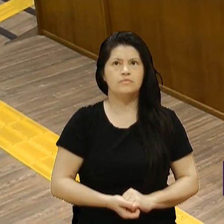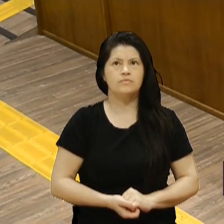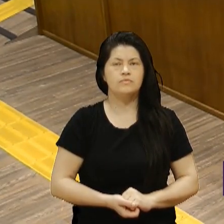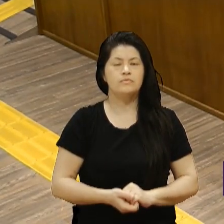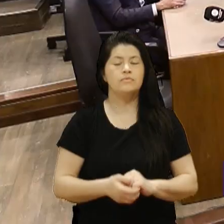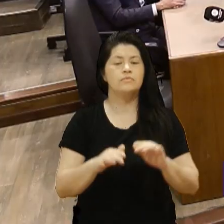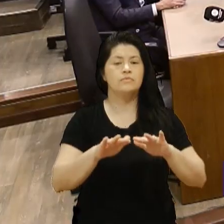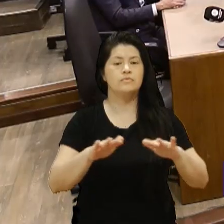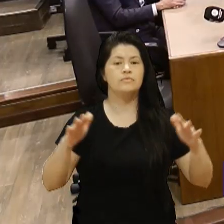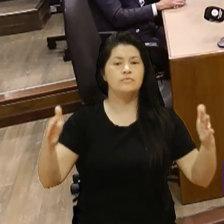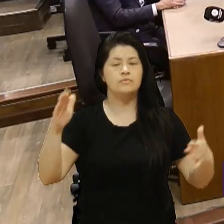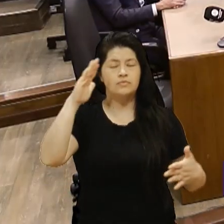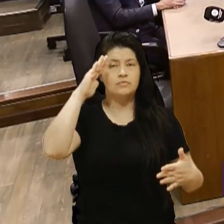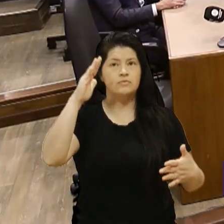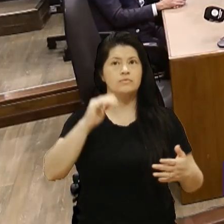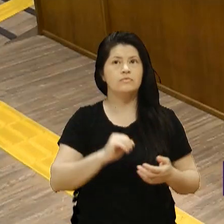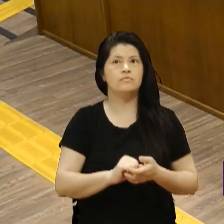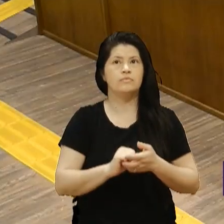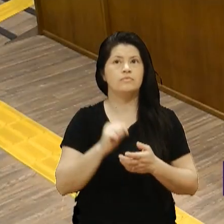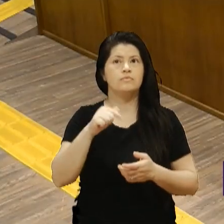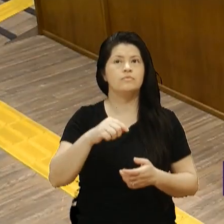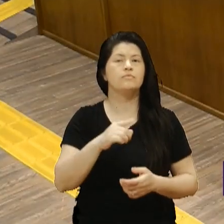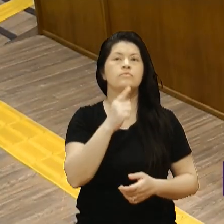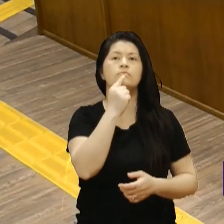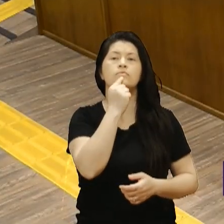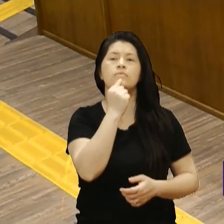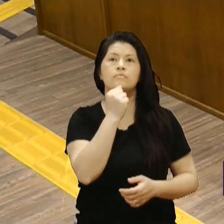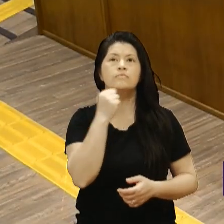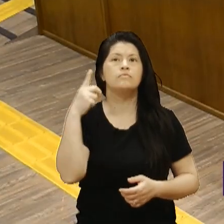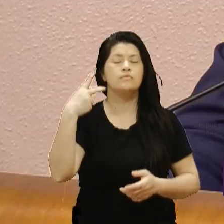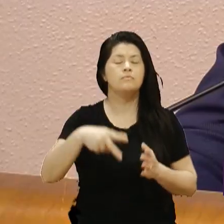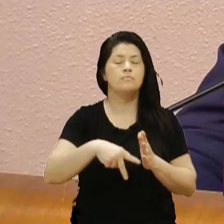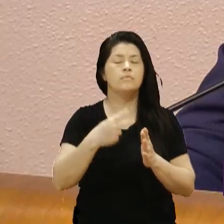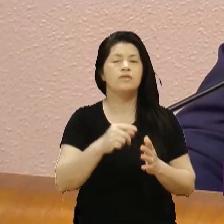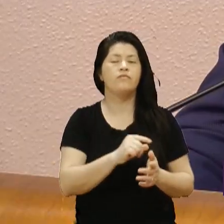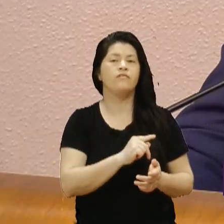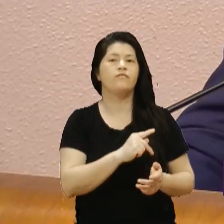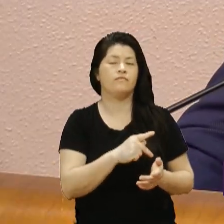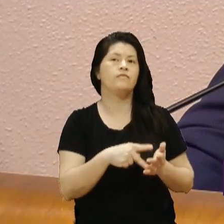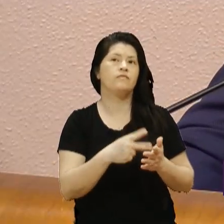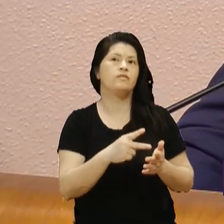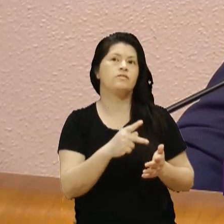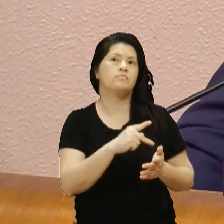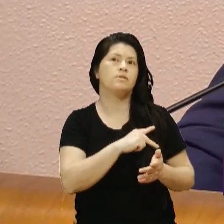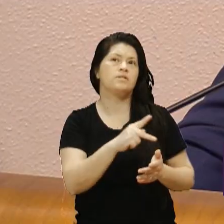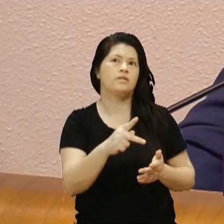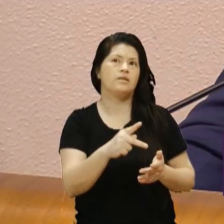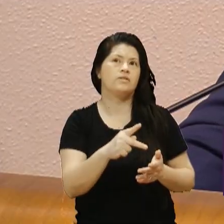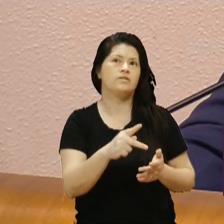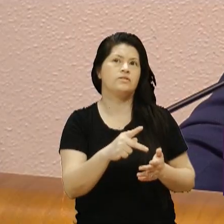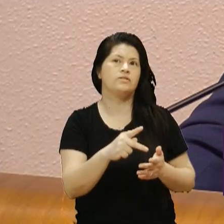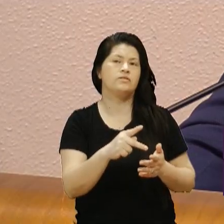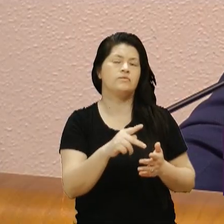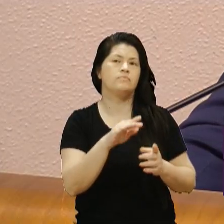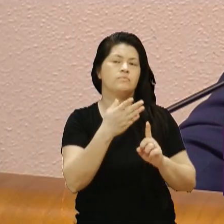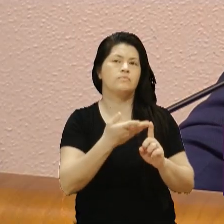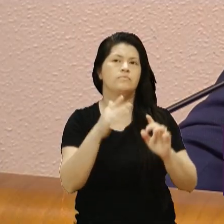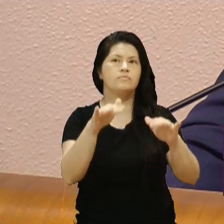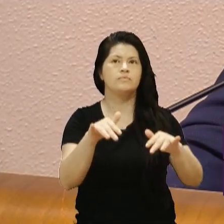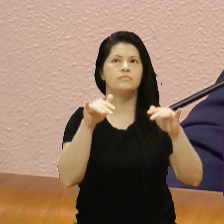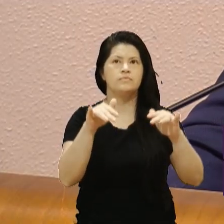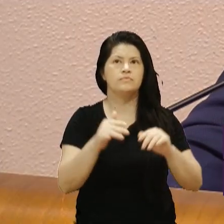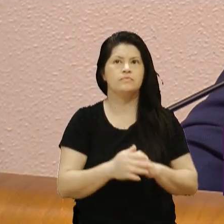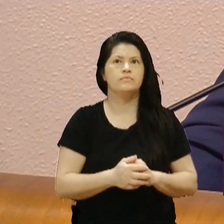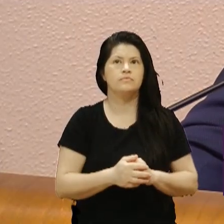Compõem a mesa principal este vereador, João Ex, primeiro vice-presidente dessa casa, neste ato, presidindo essa sessão